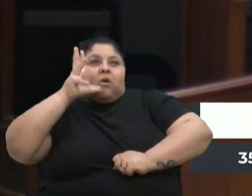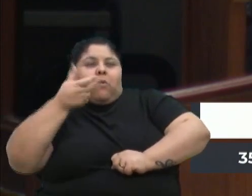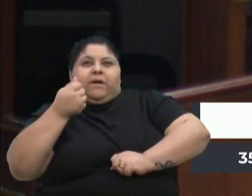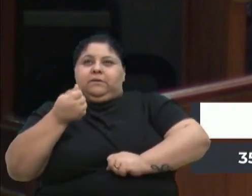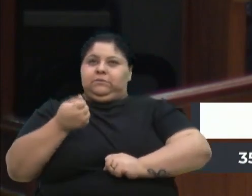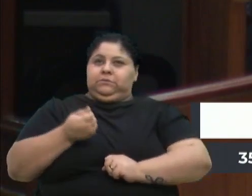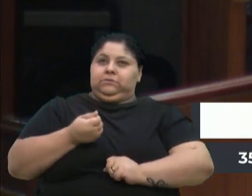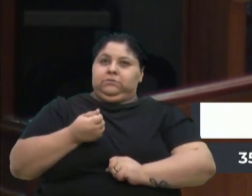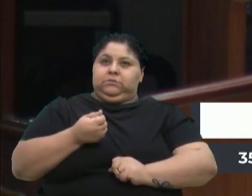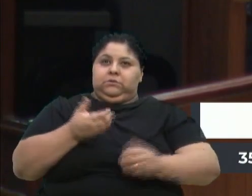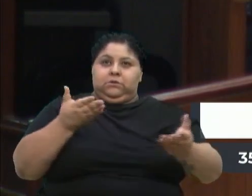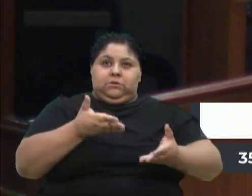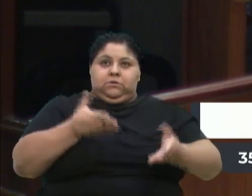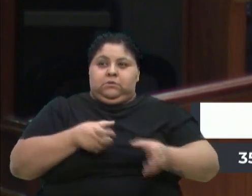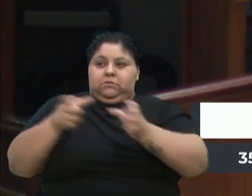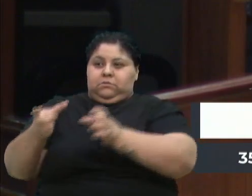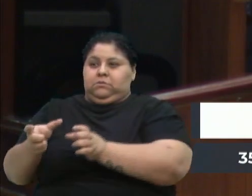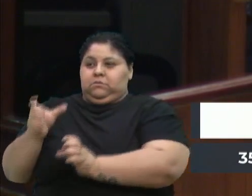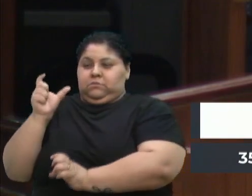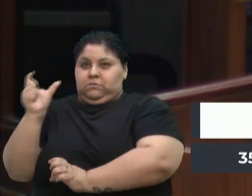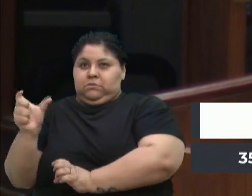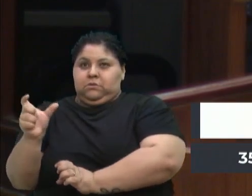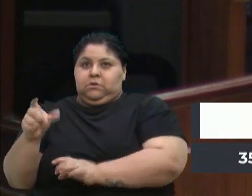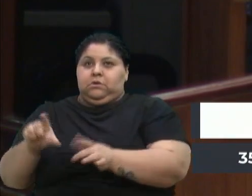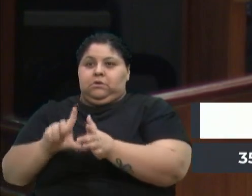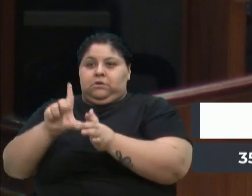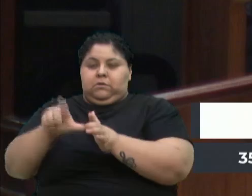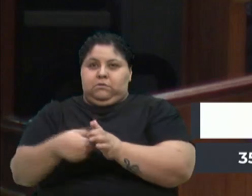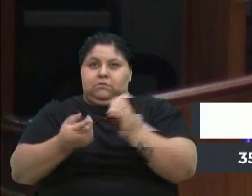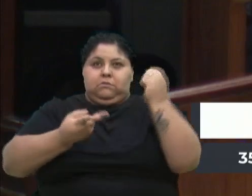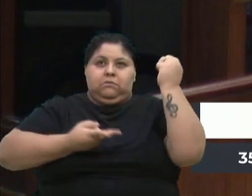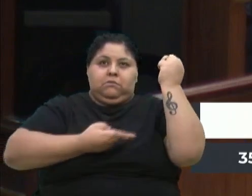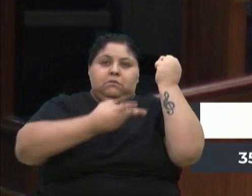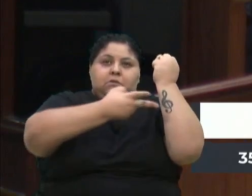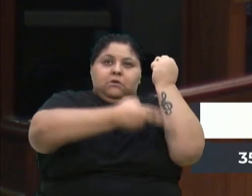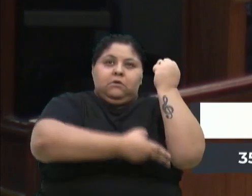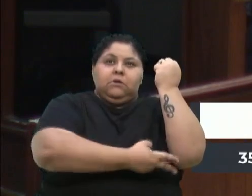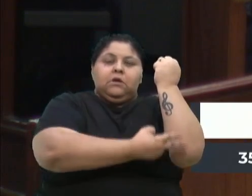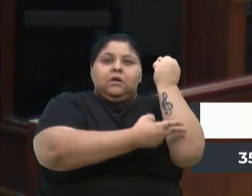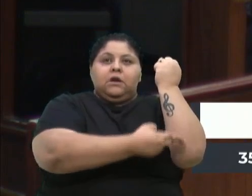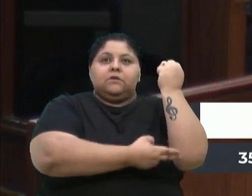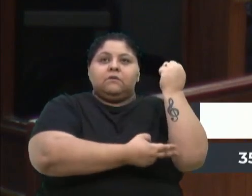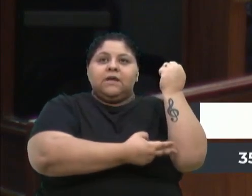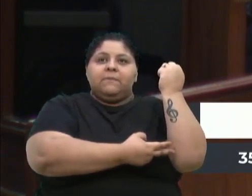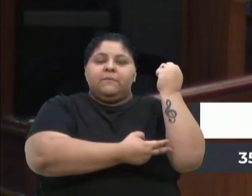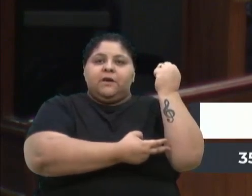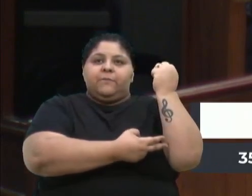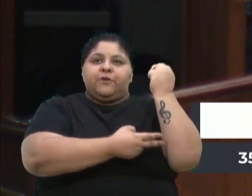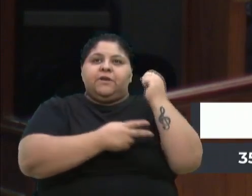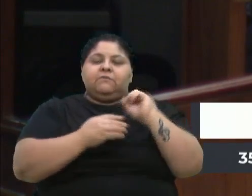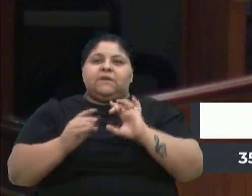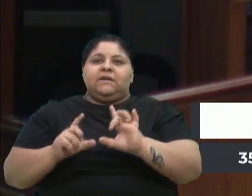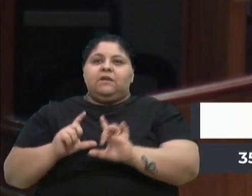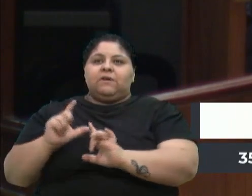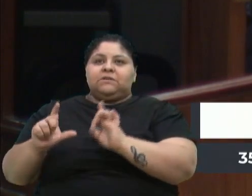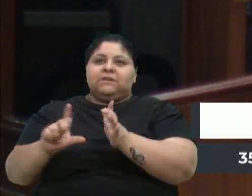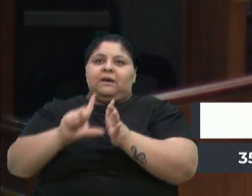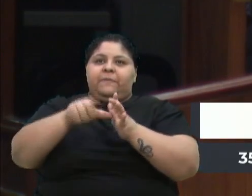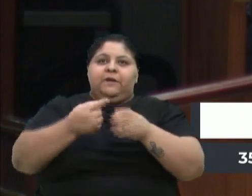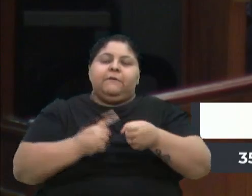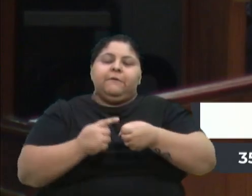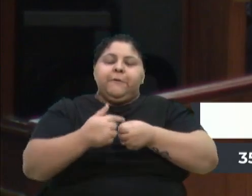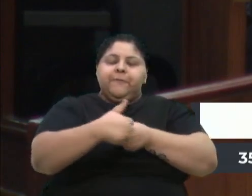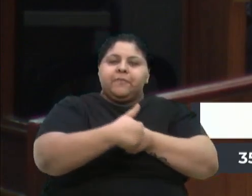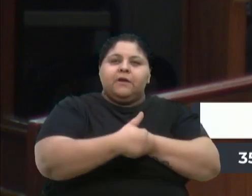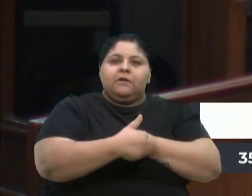Então eu vou passar os apartes, porque depois eu quero entrar na poda de árvores e recolocação de paralelepípedos da cidade.